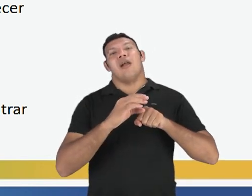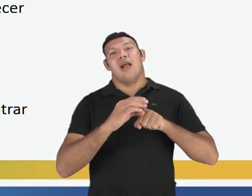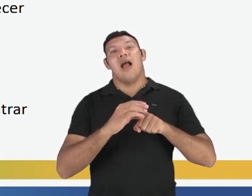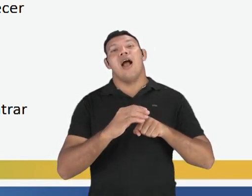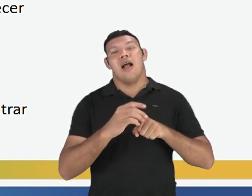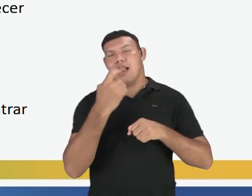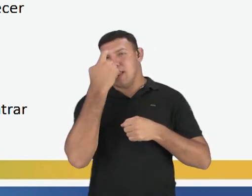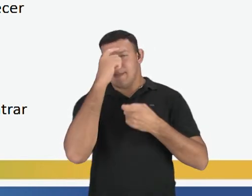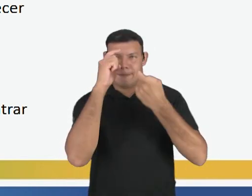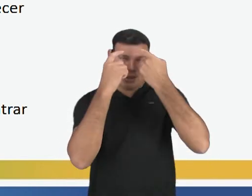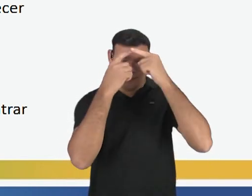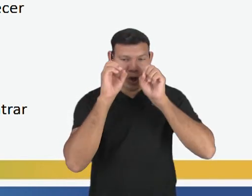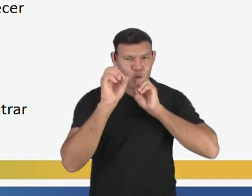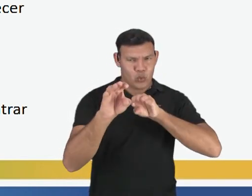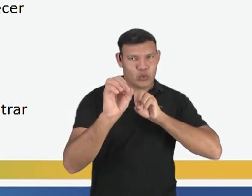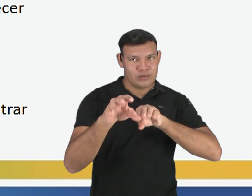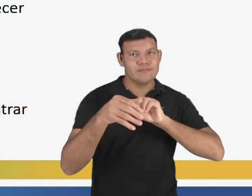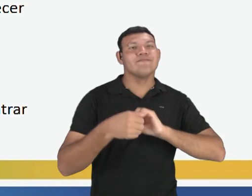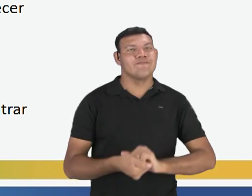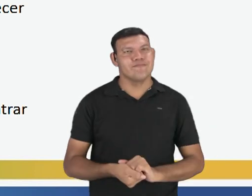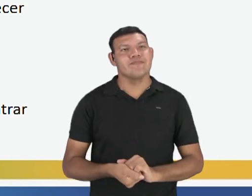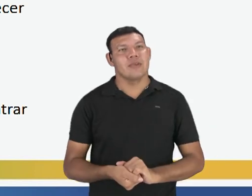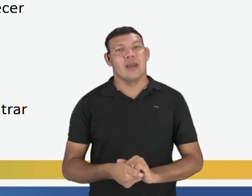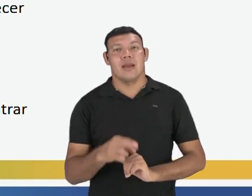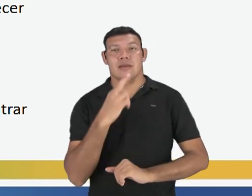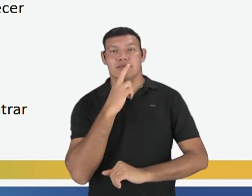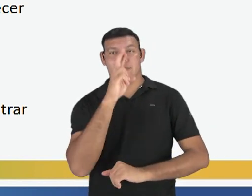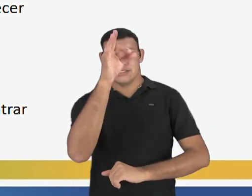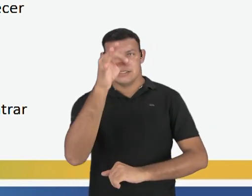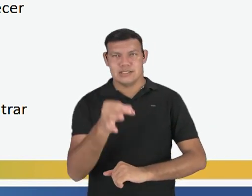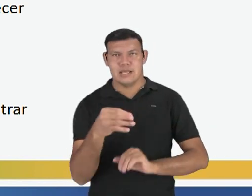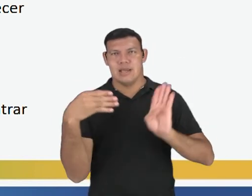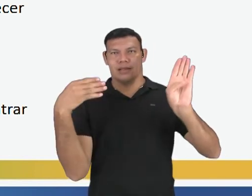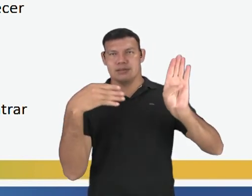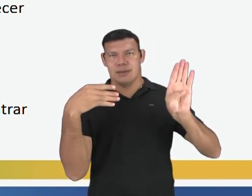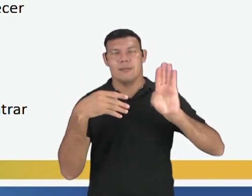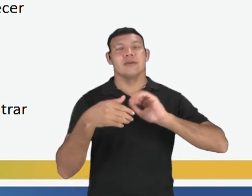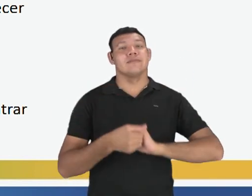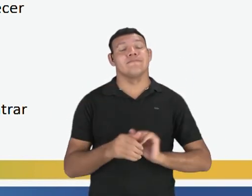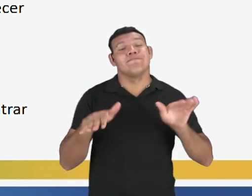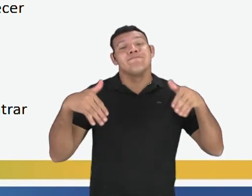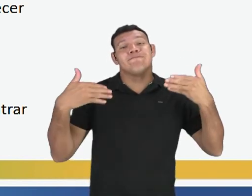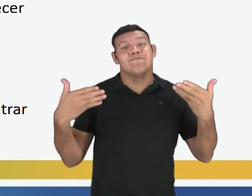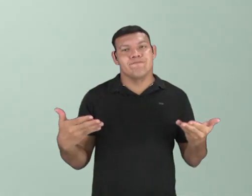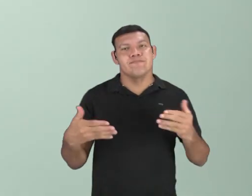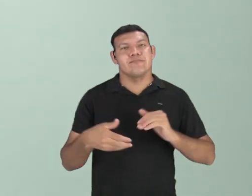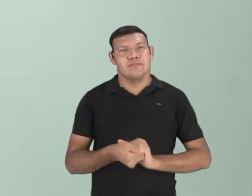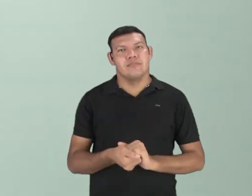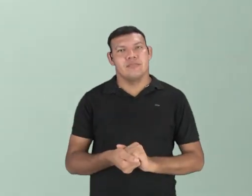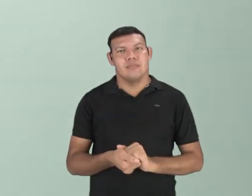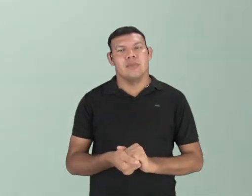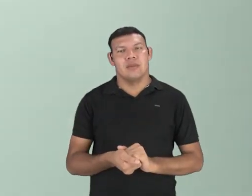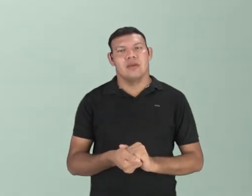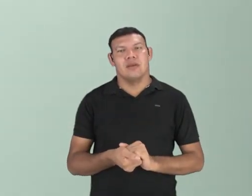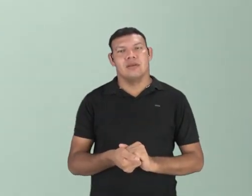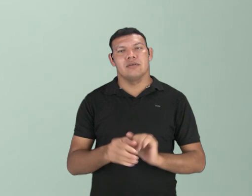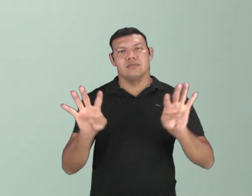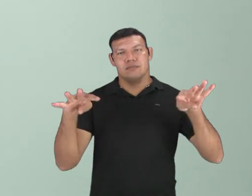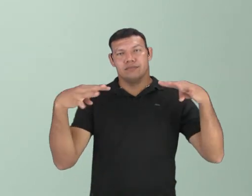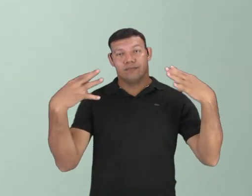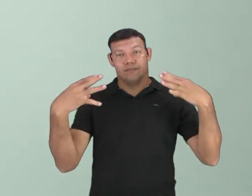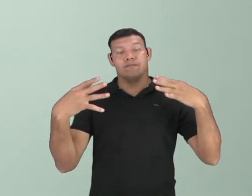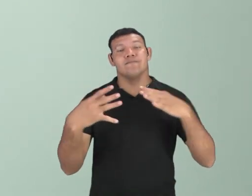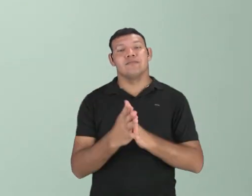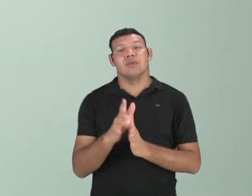conhecimento. Então a nossa questão certa é a questão B. Tudo bem, pessoal? Então, voltando aqui para cá, o